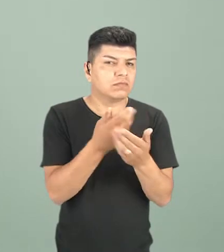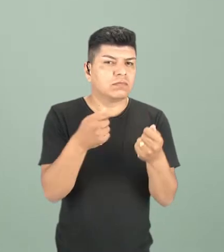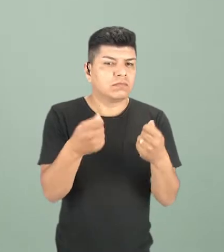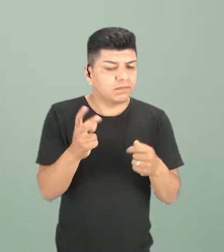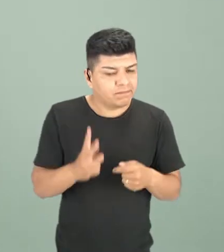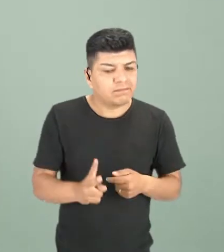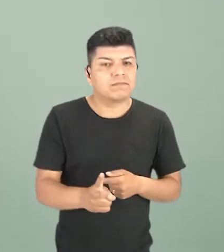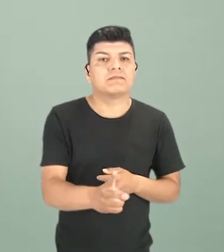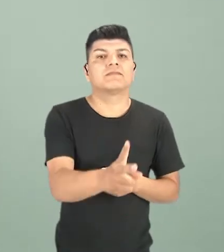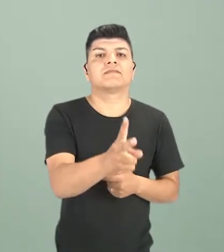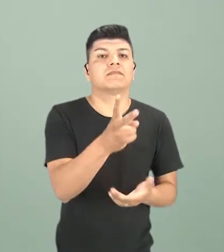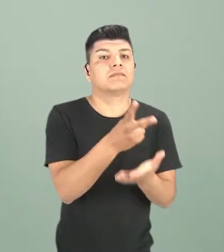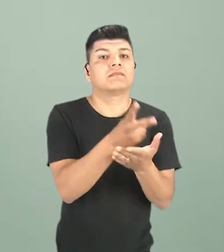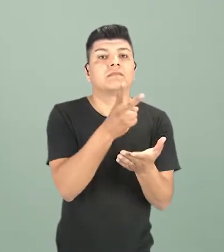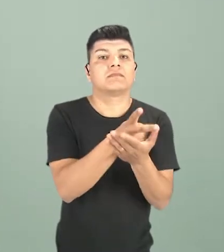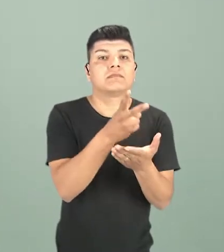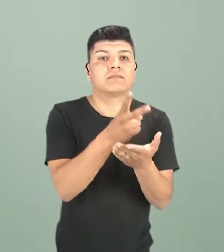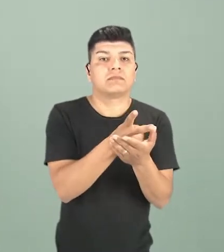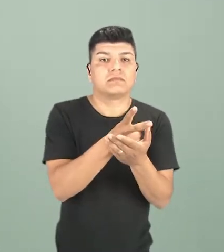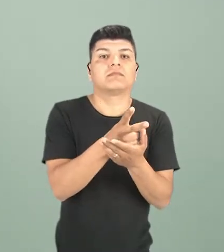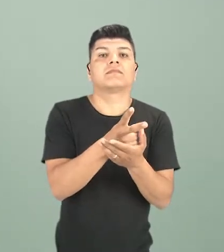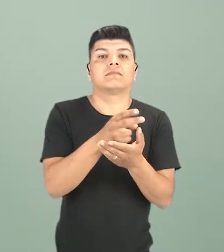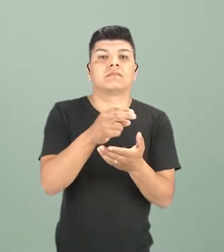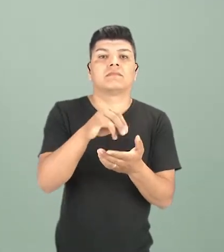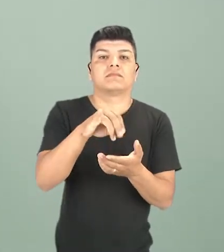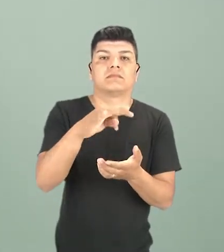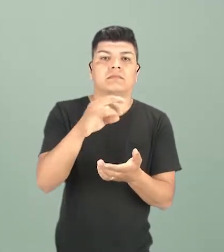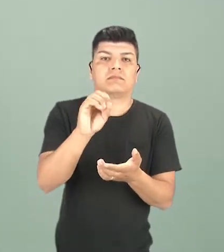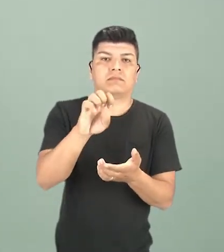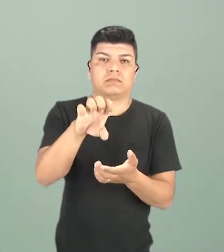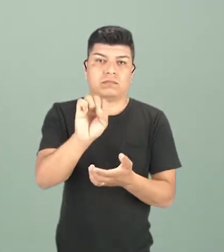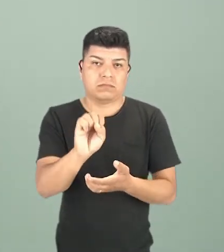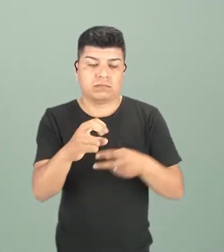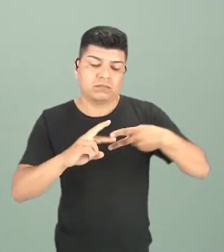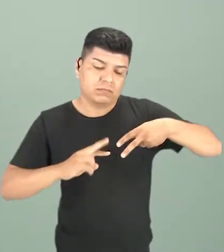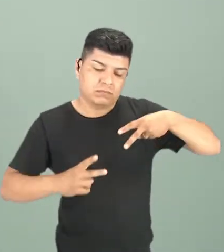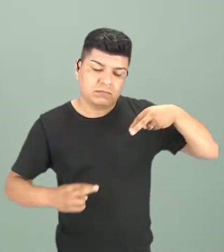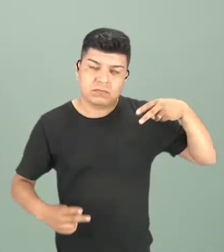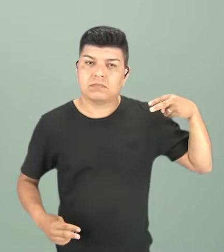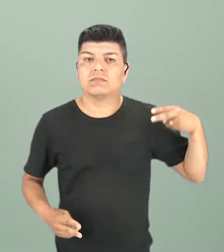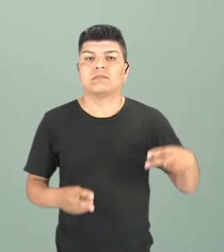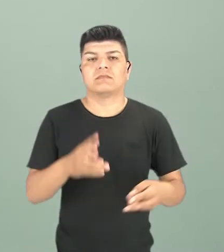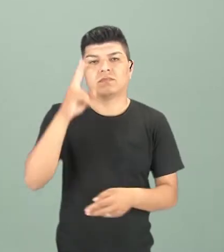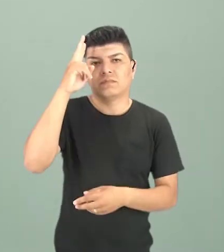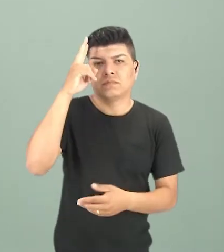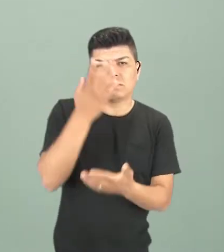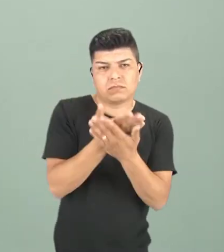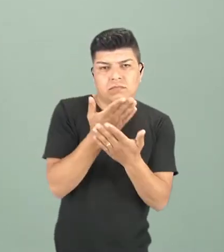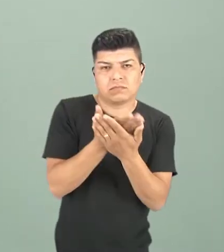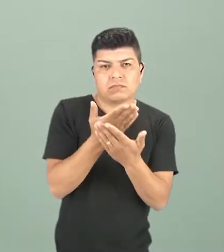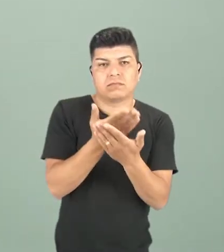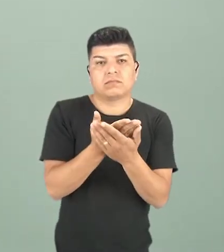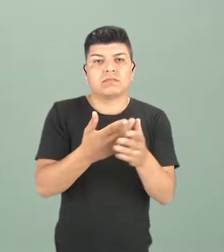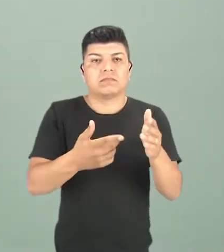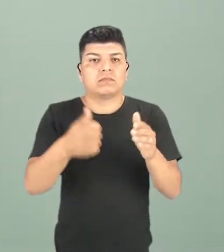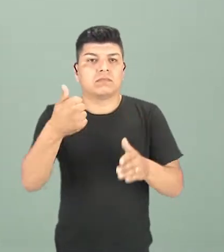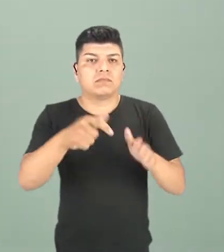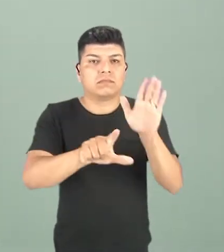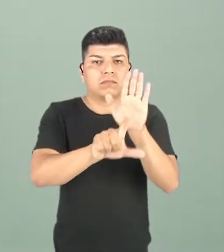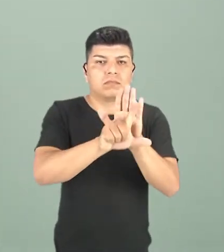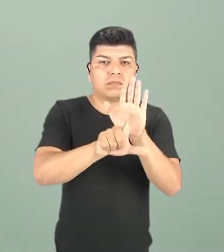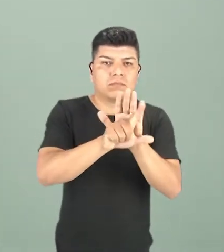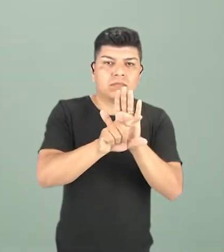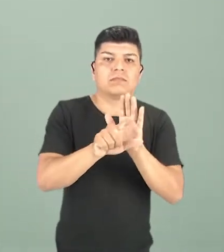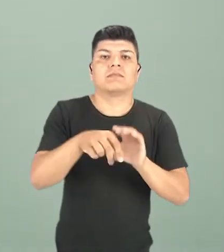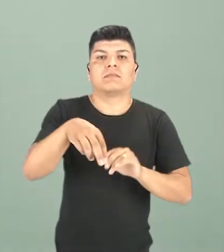mitose, meiose, genética, E aí você estuda a primeira lei de Mendel e aí a gente já vai trabalhando a herança